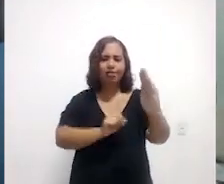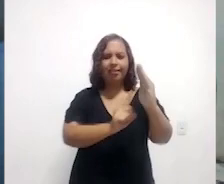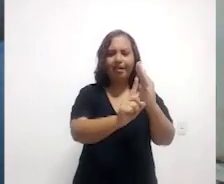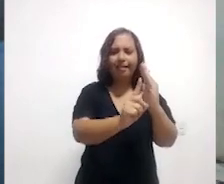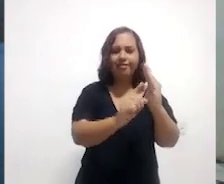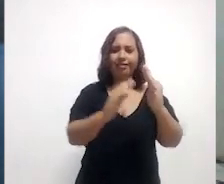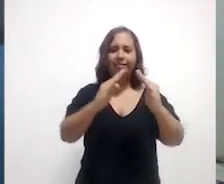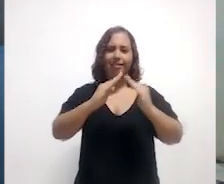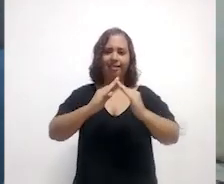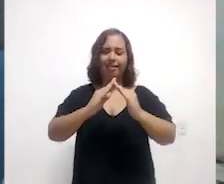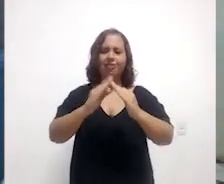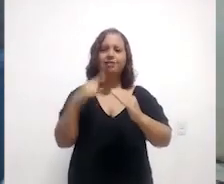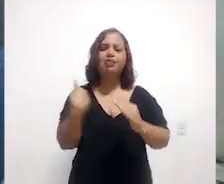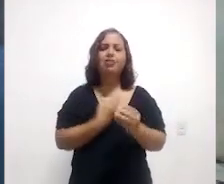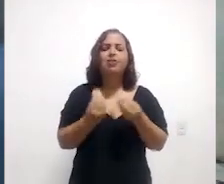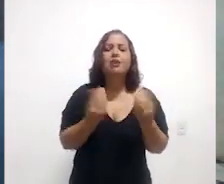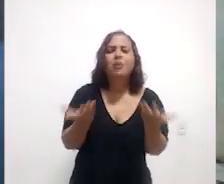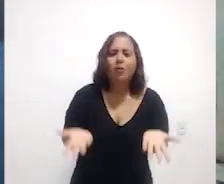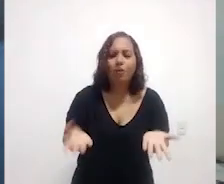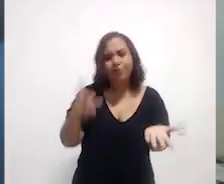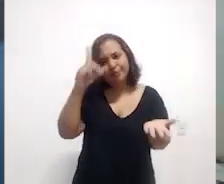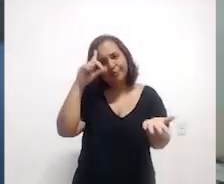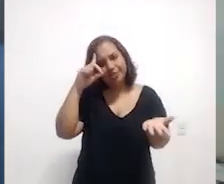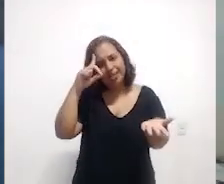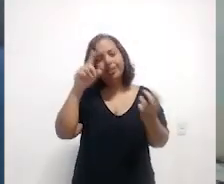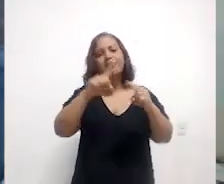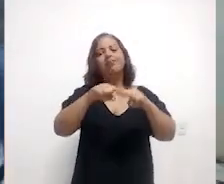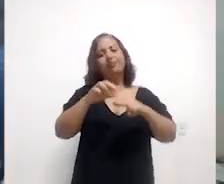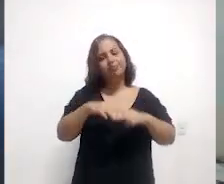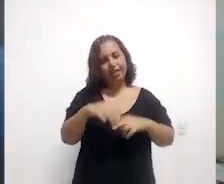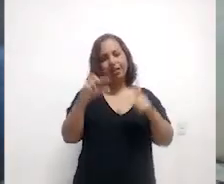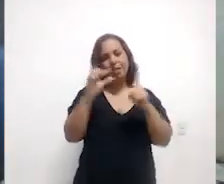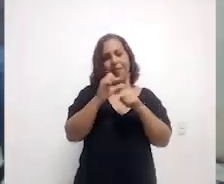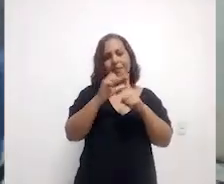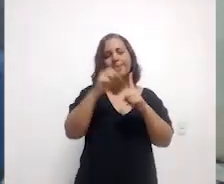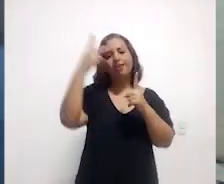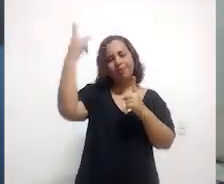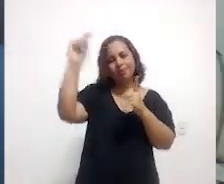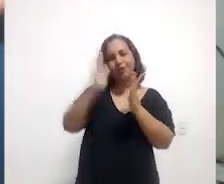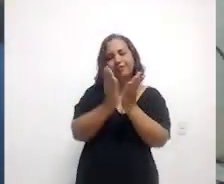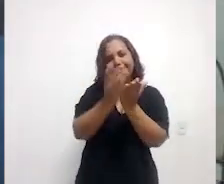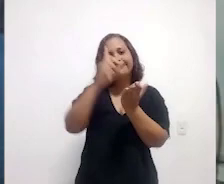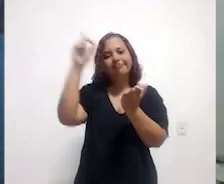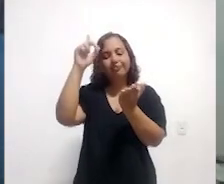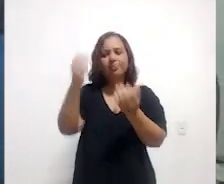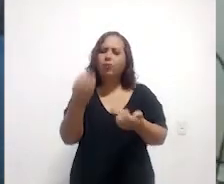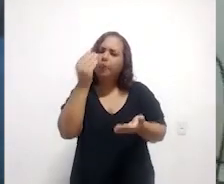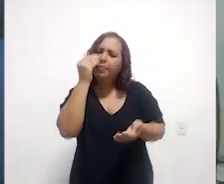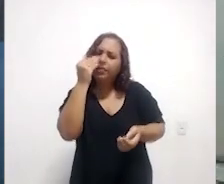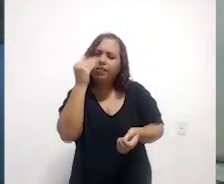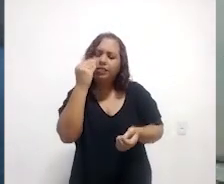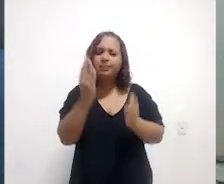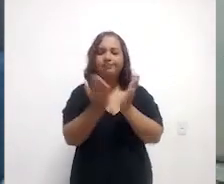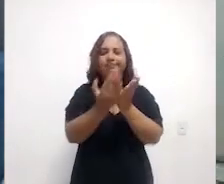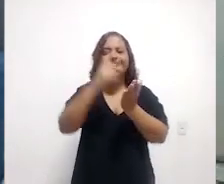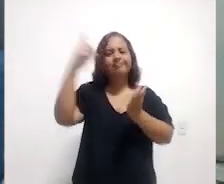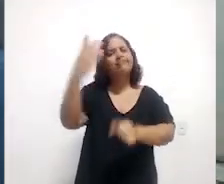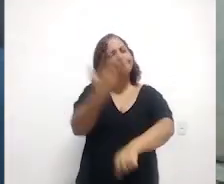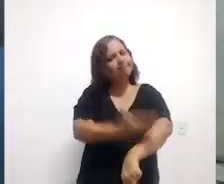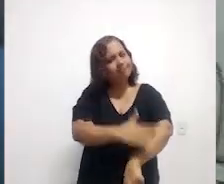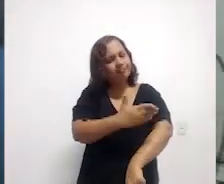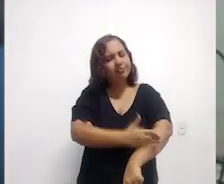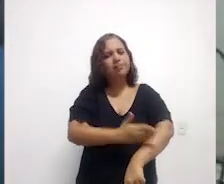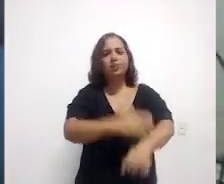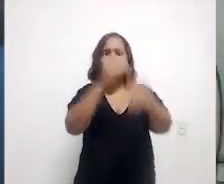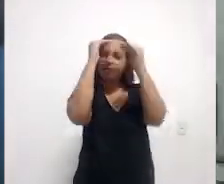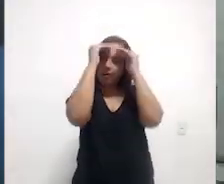dia? É também por meio de suas palavras. Então ouve as palavras do Senhor, pratica